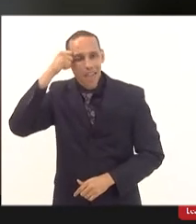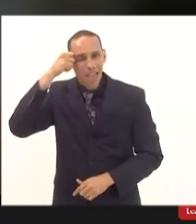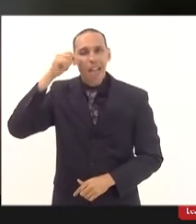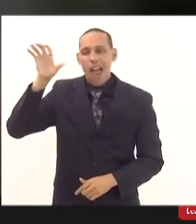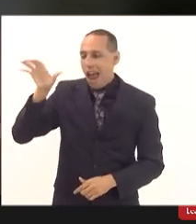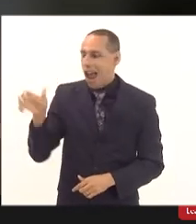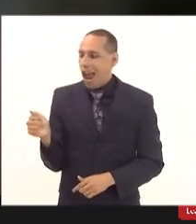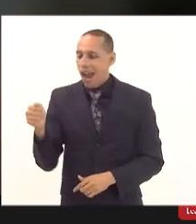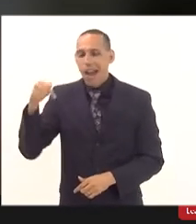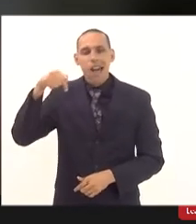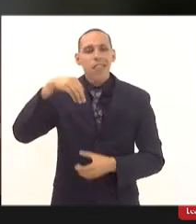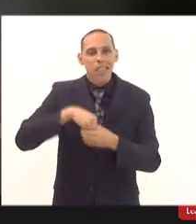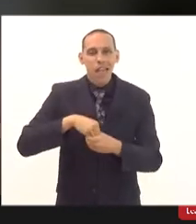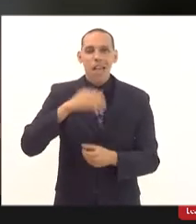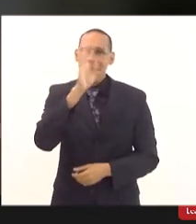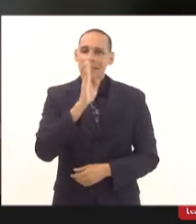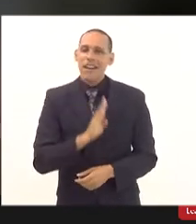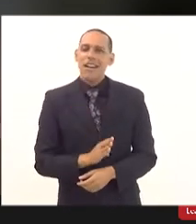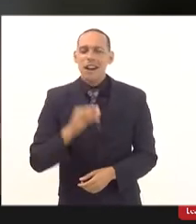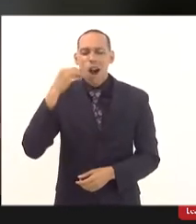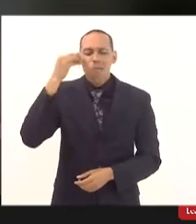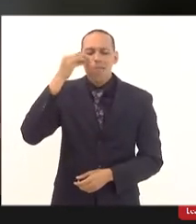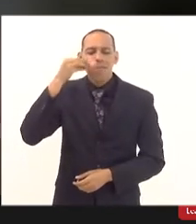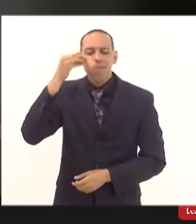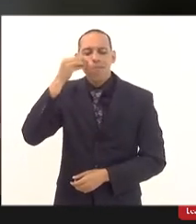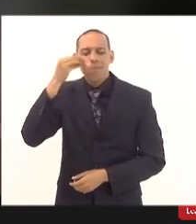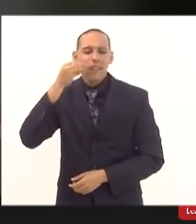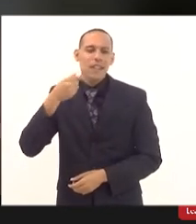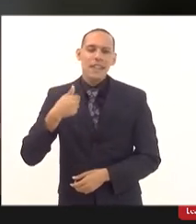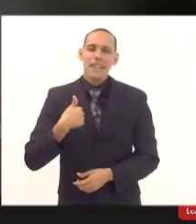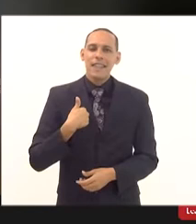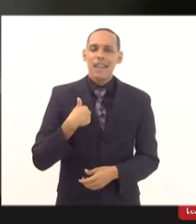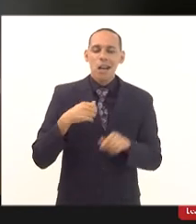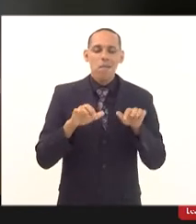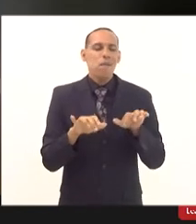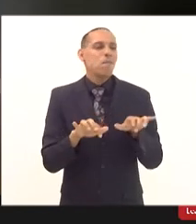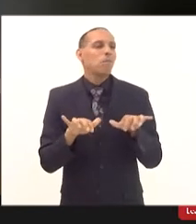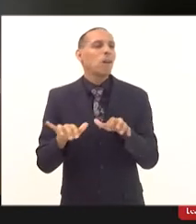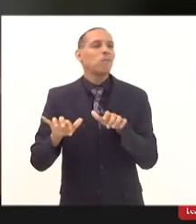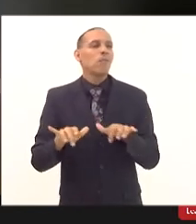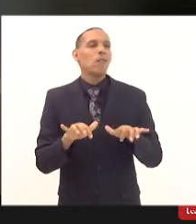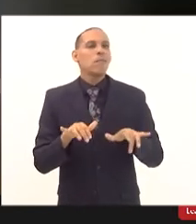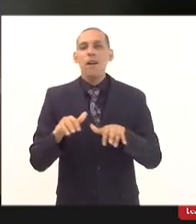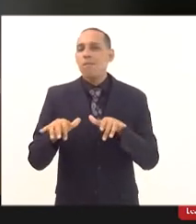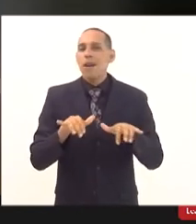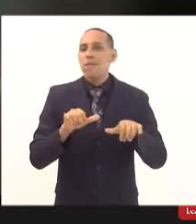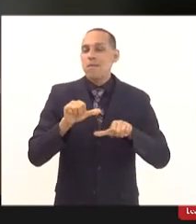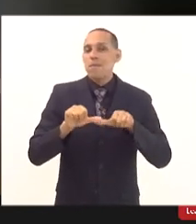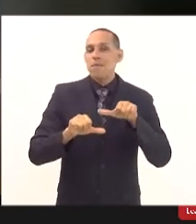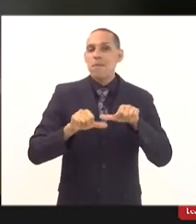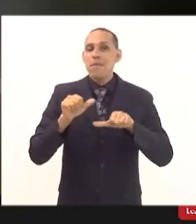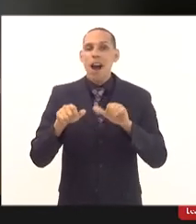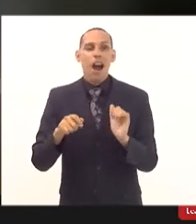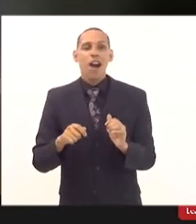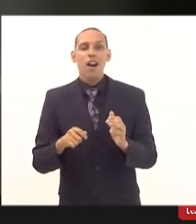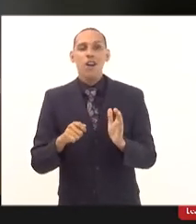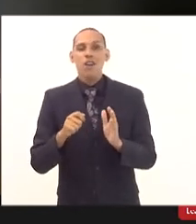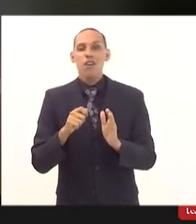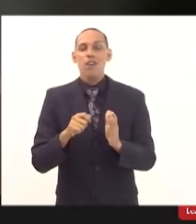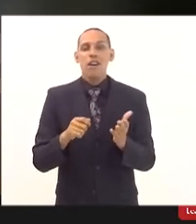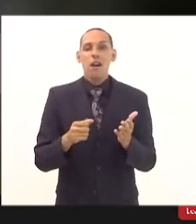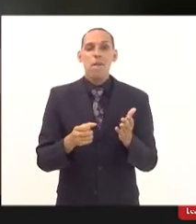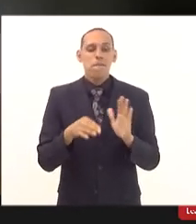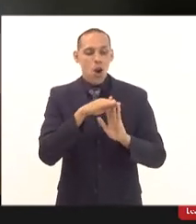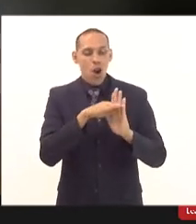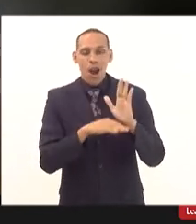Brasil foi uma experiência riquíssima que eu fui de pianista até autora de